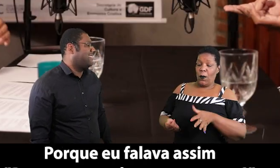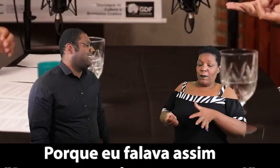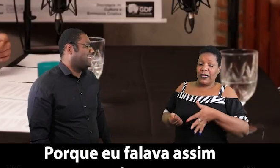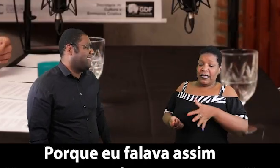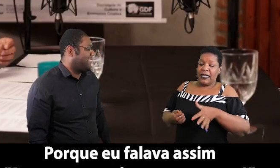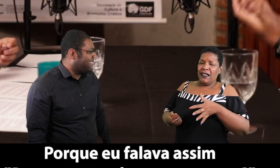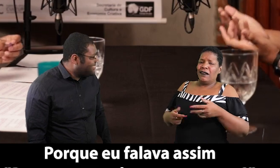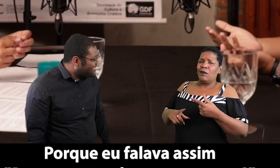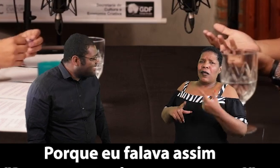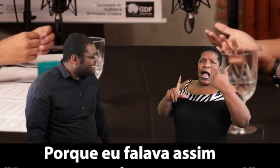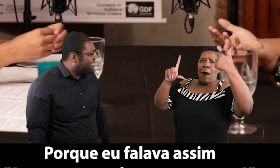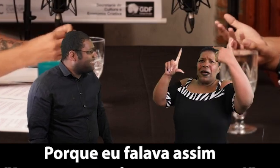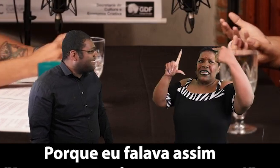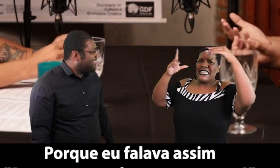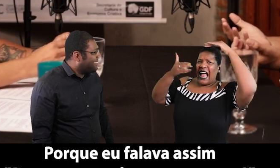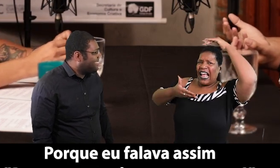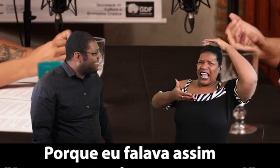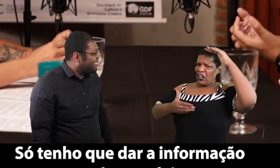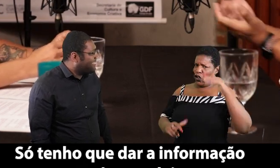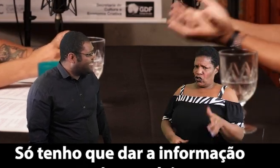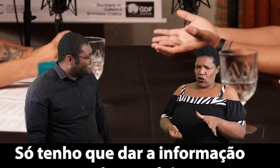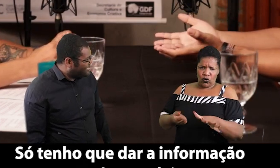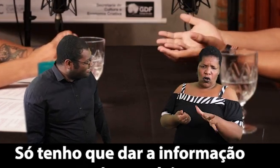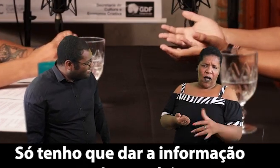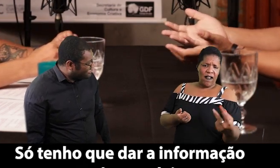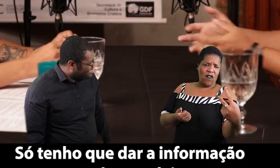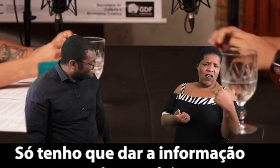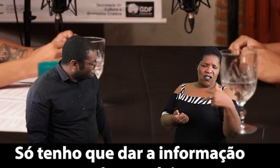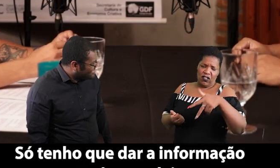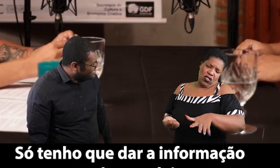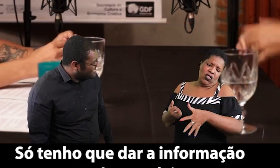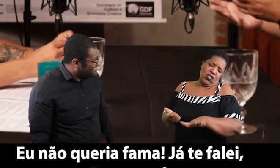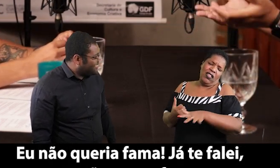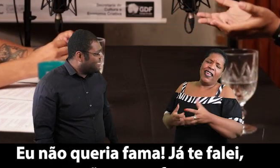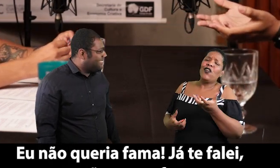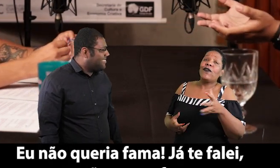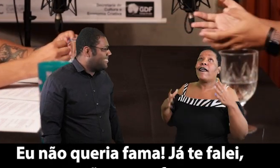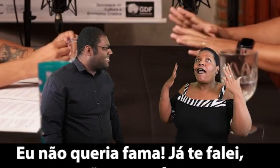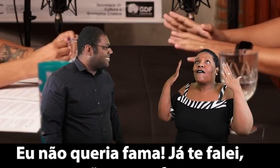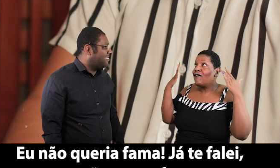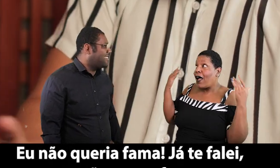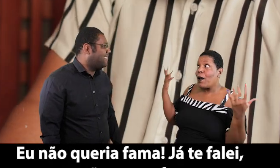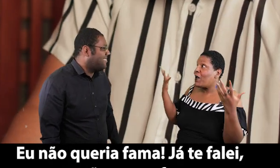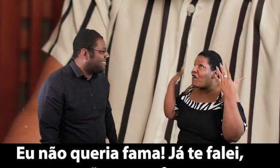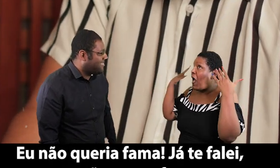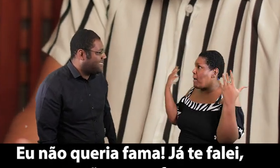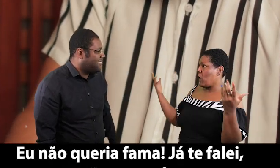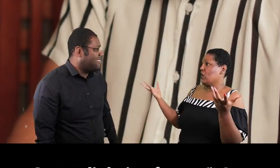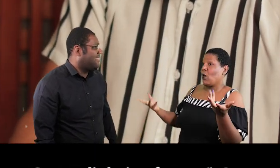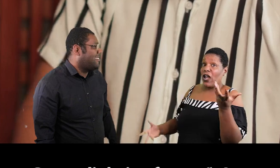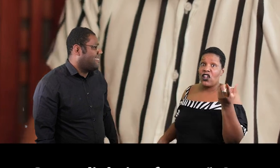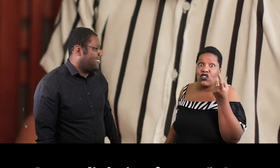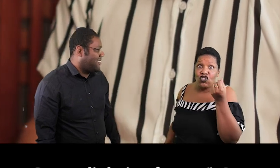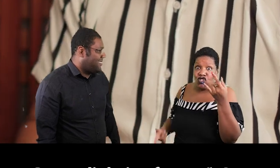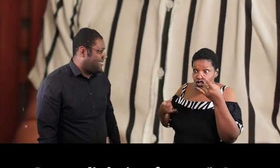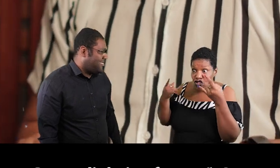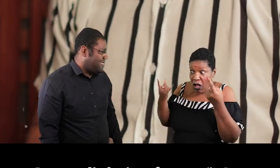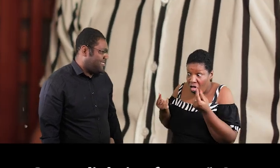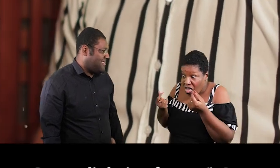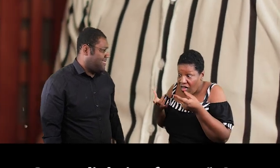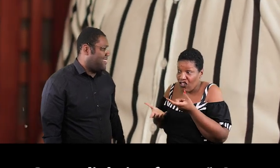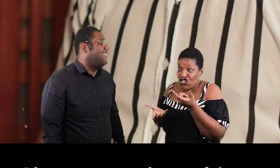falo assim, pai, por que eu tenho que aparecer? Eu só tenho que dar a informação, que é o pandeiro. Eu não queria fama. Já te falei, eu não quero fama, eu quero dinheiro. Fama